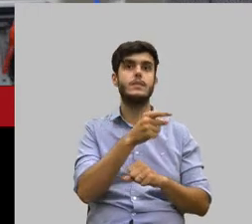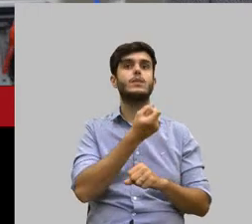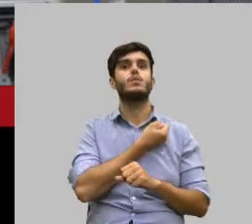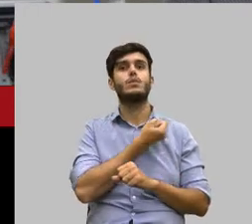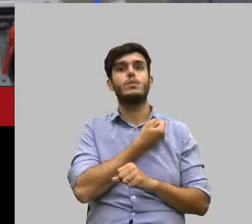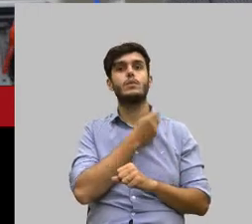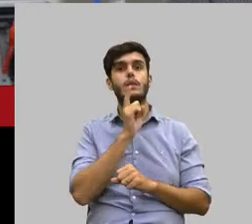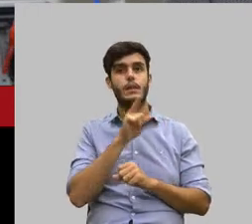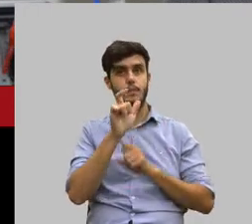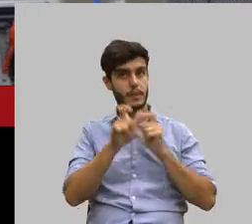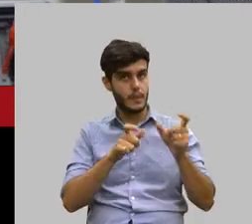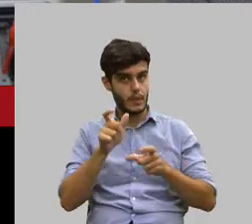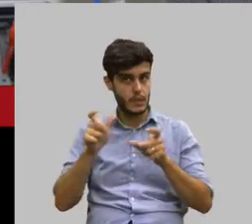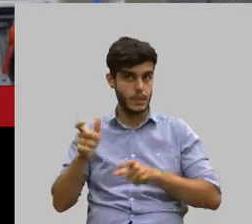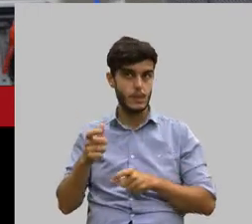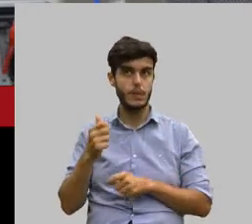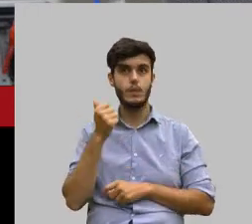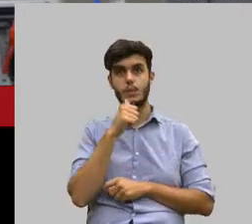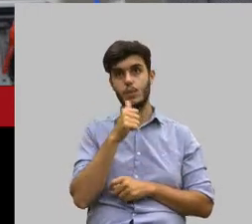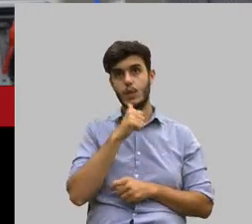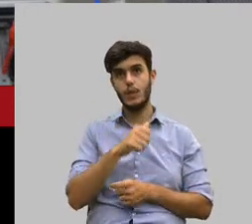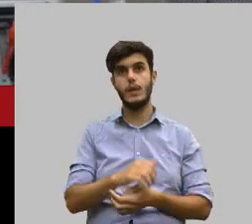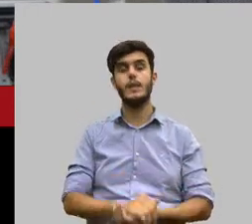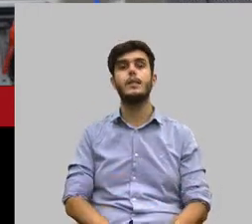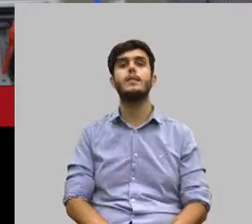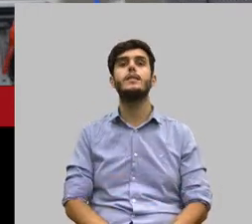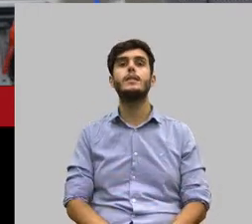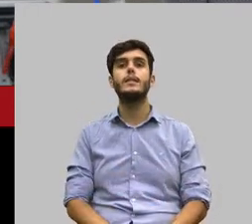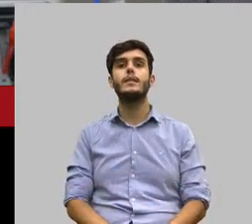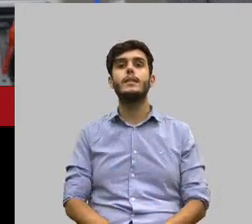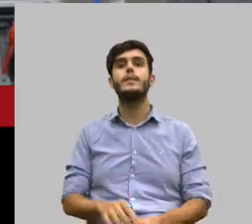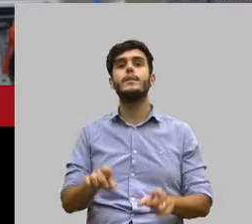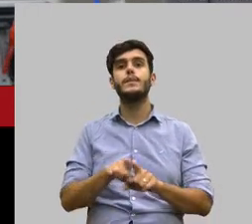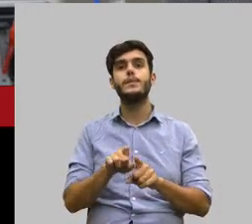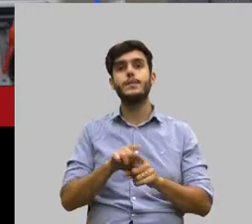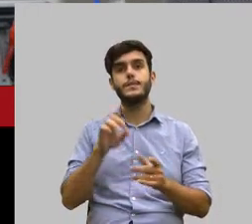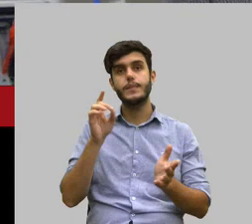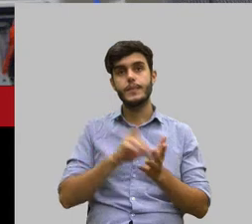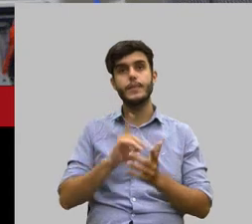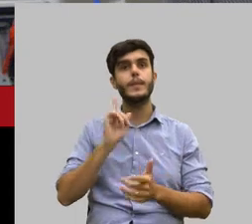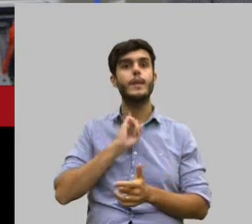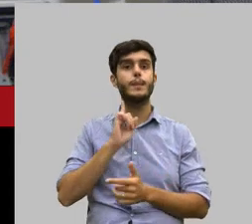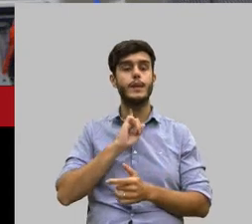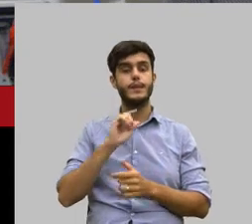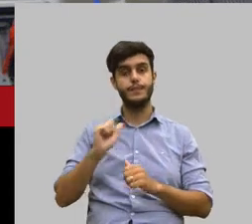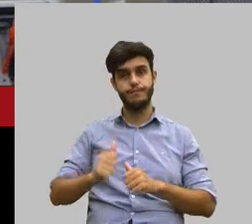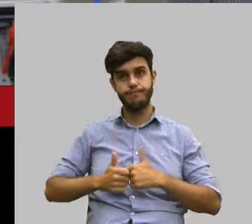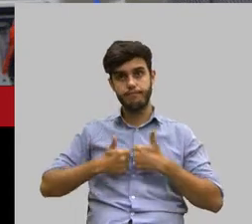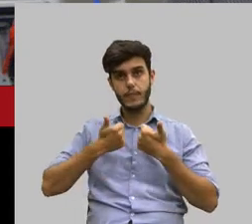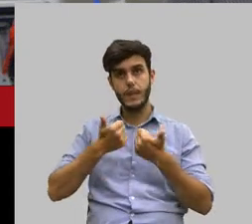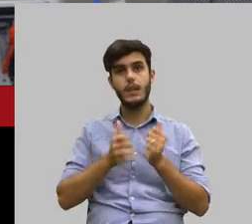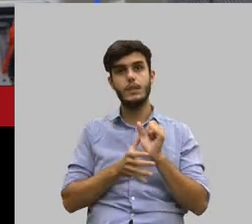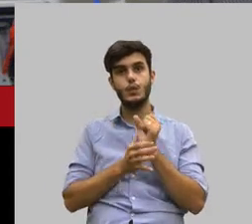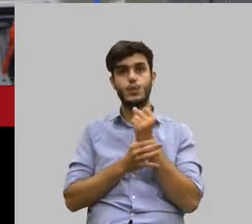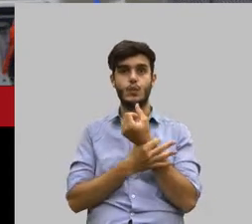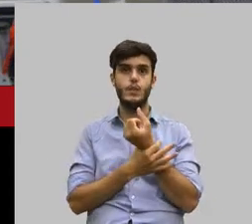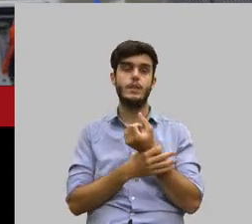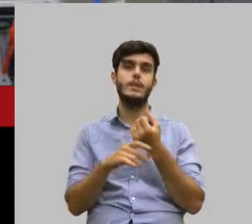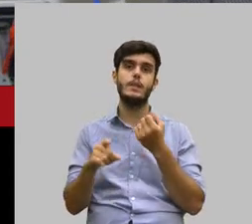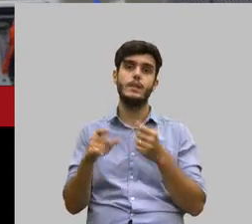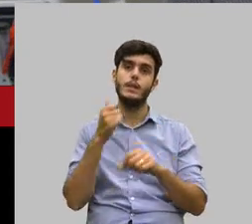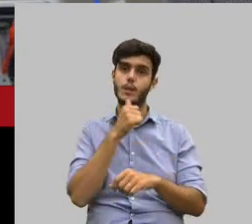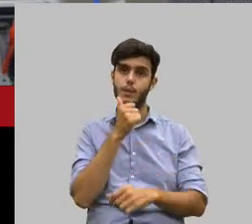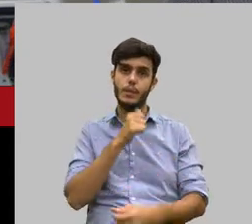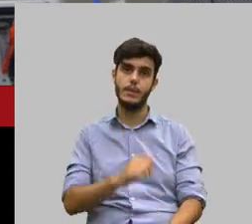são pessoas somos mulheres eh e tornar Minas Gerais um estado seguro para as